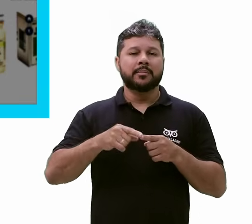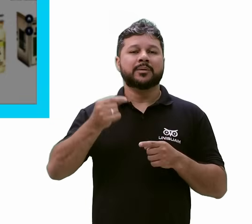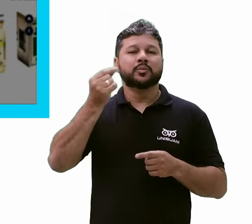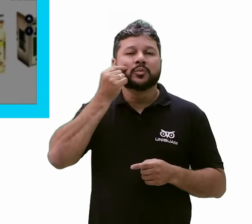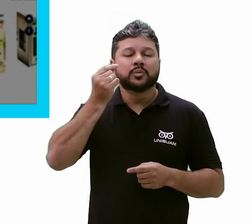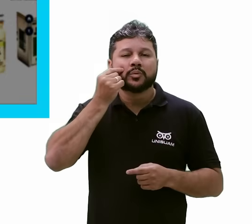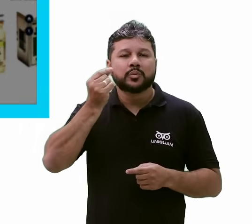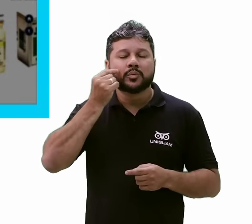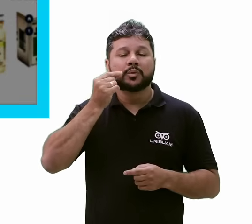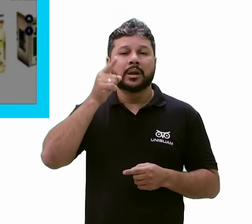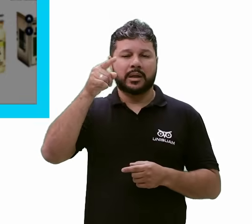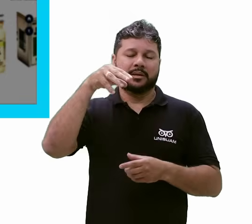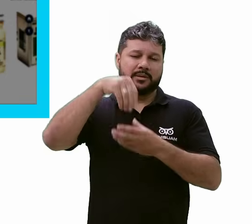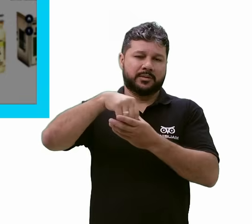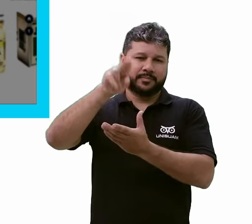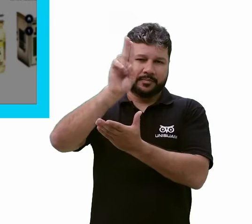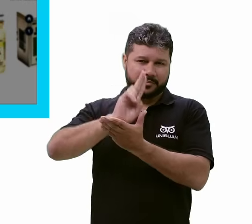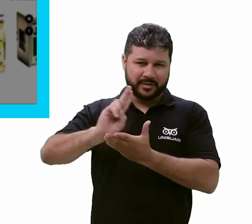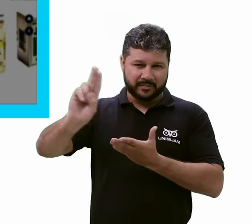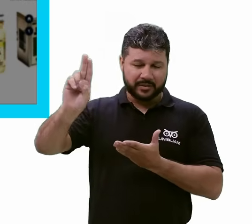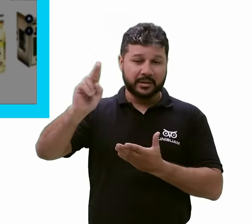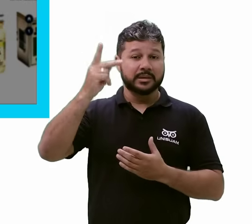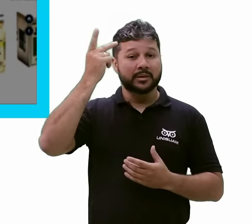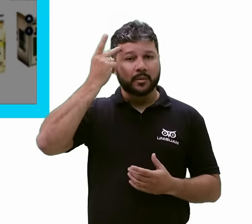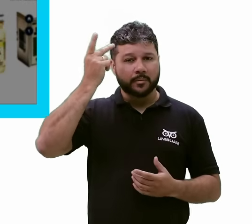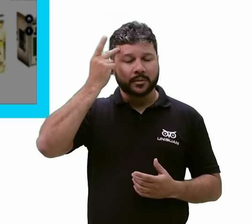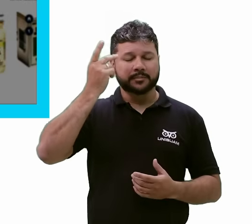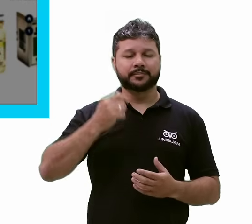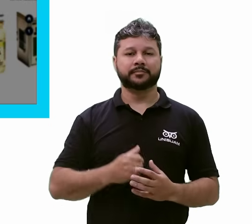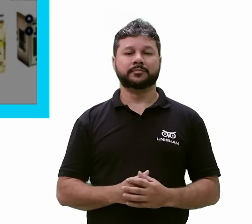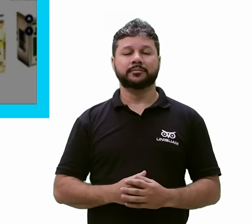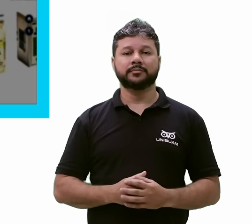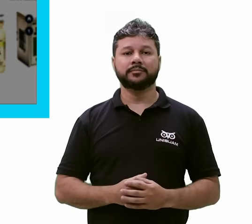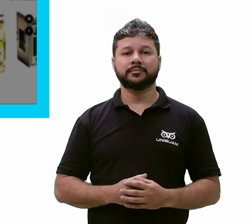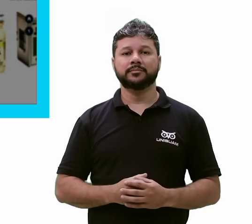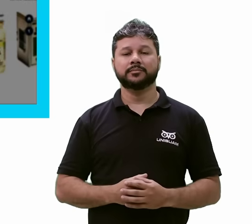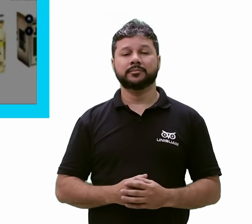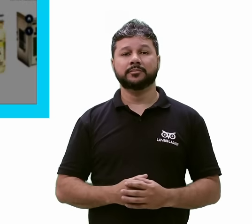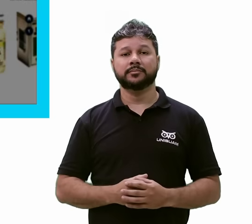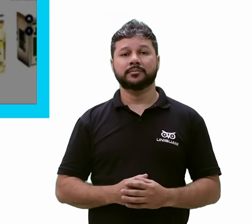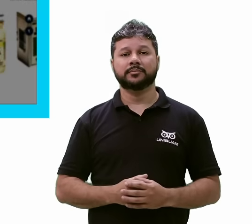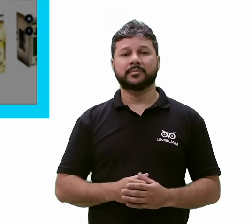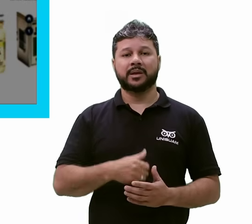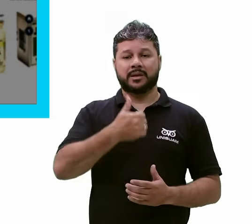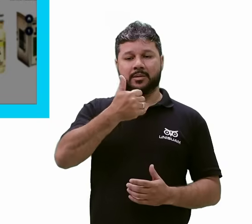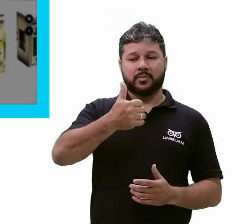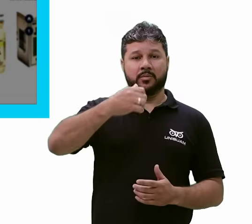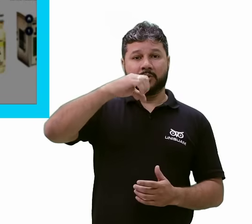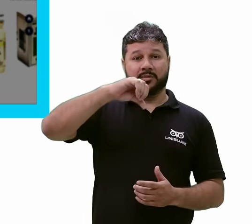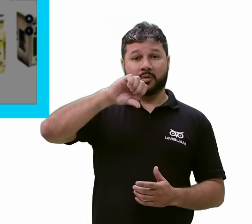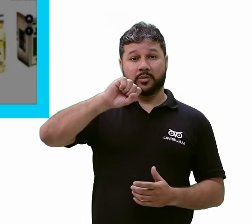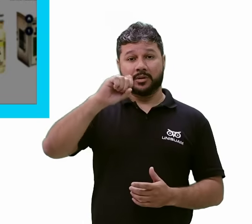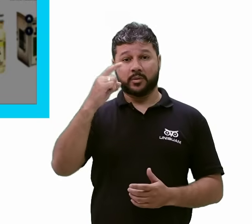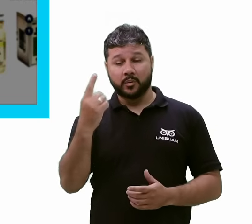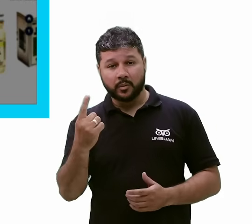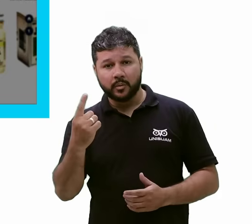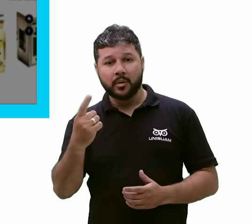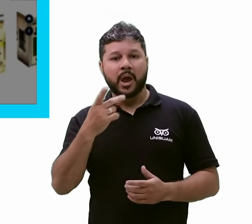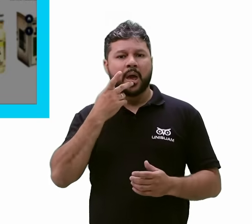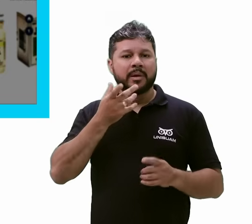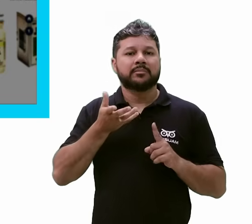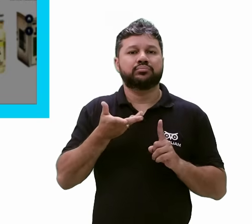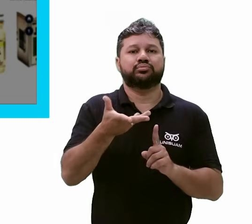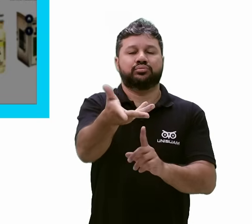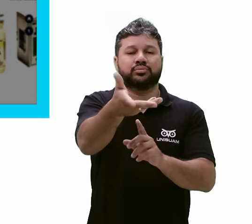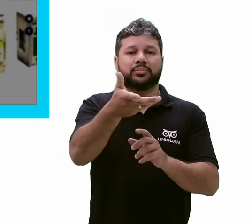e roedores, né, lá na universidade, na Unifesp, em São Paulo, tá? E aí, em 1981, as coisas